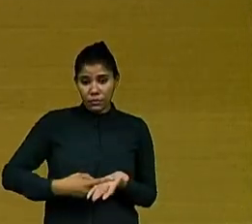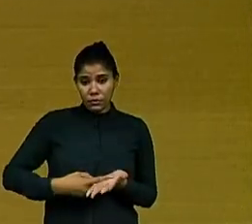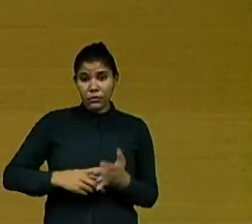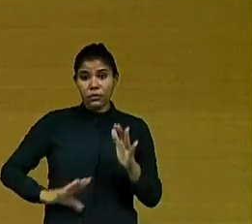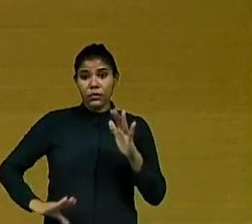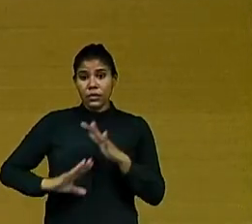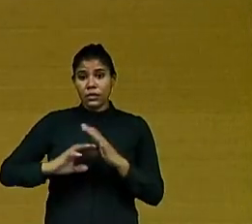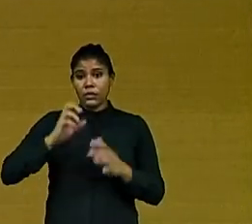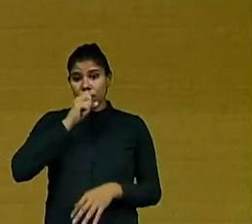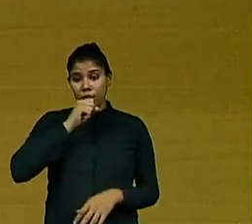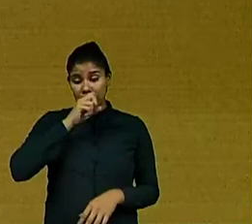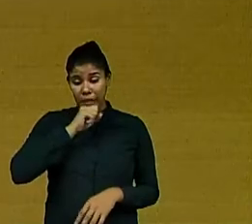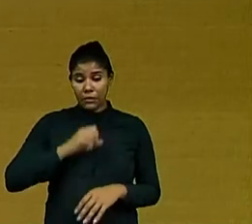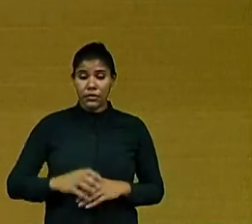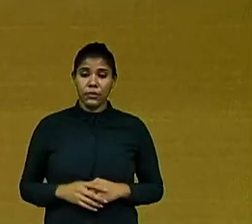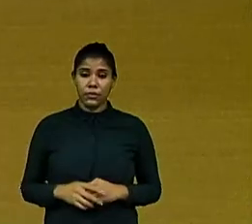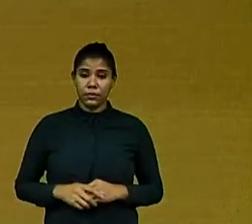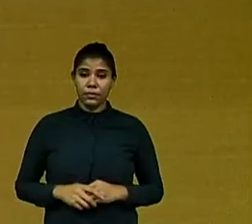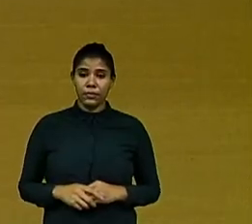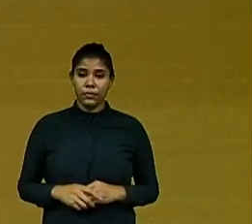sábado que vem tranquilo